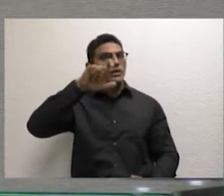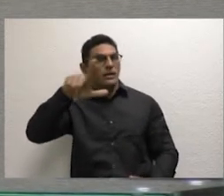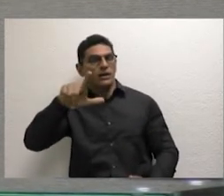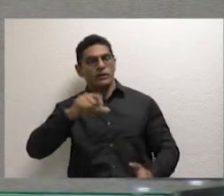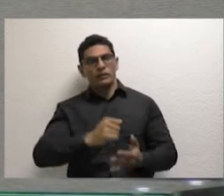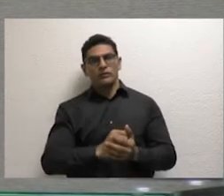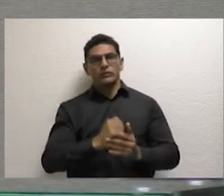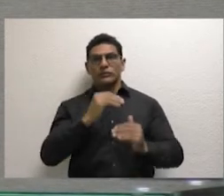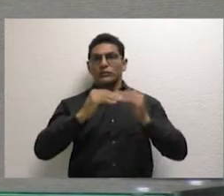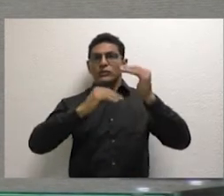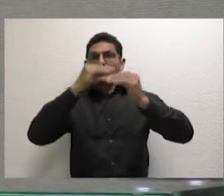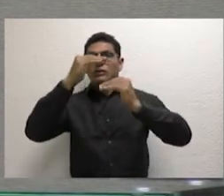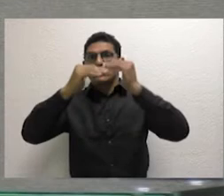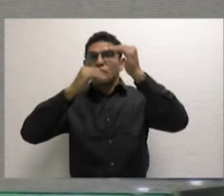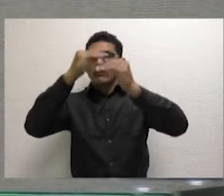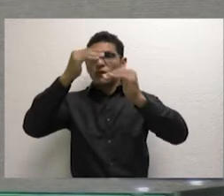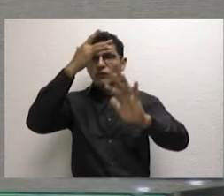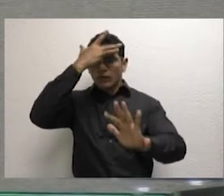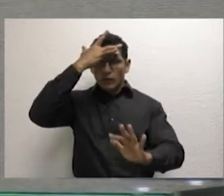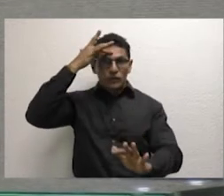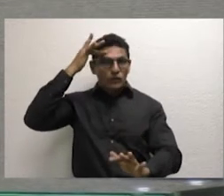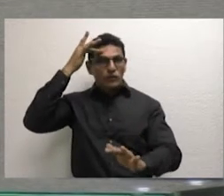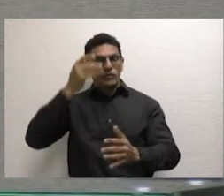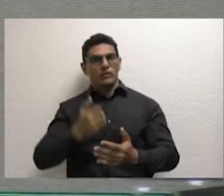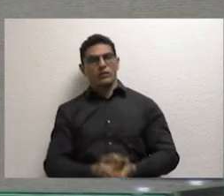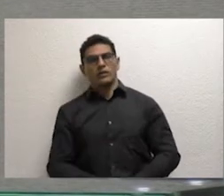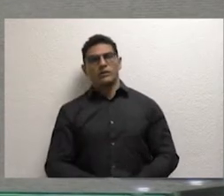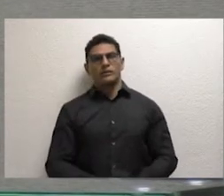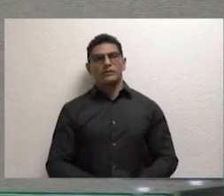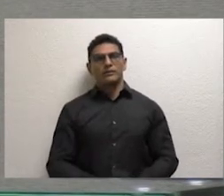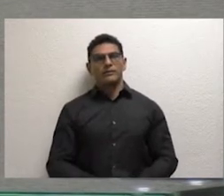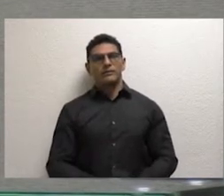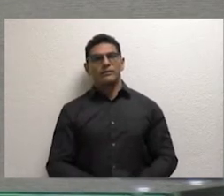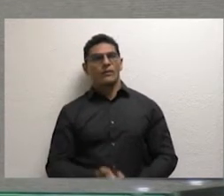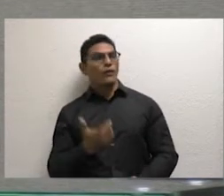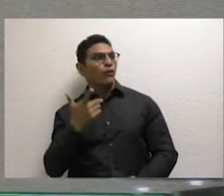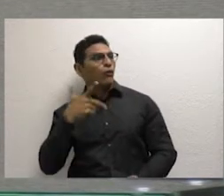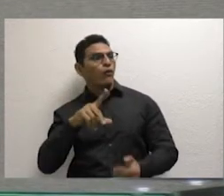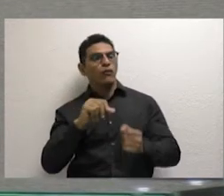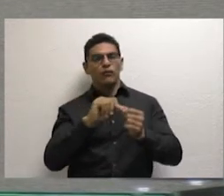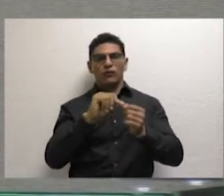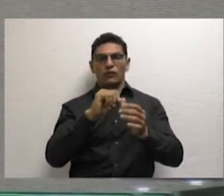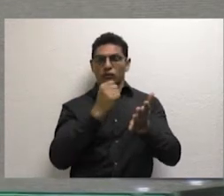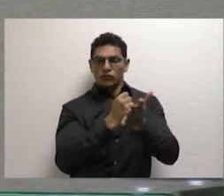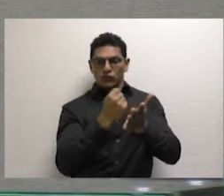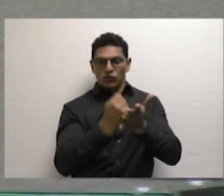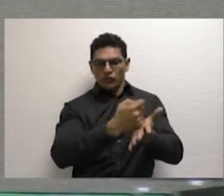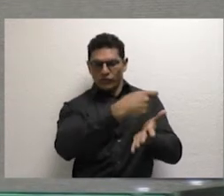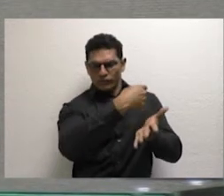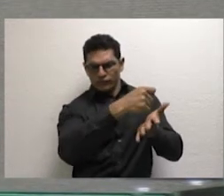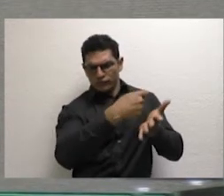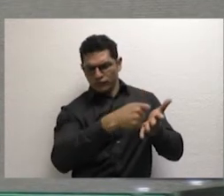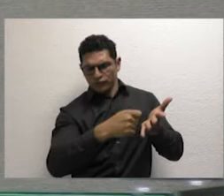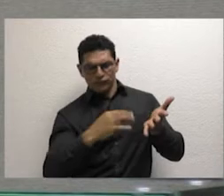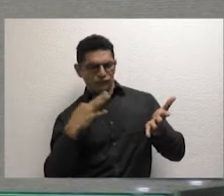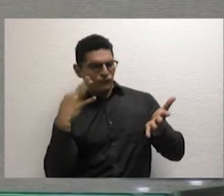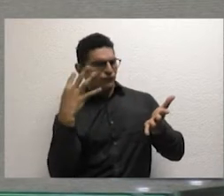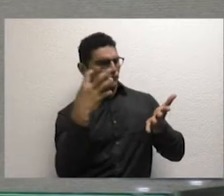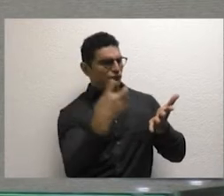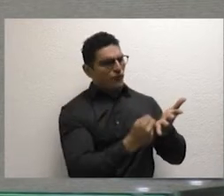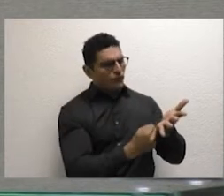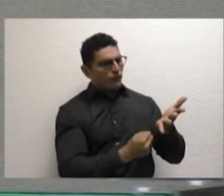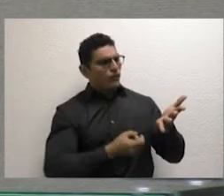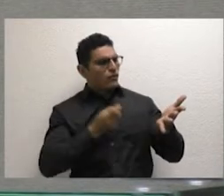teve um contrato elaborado com redução de valores em